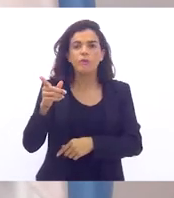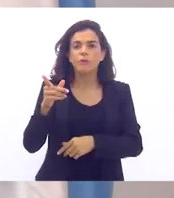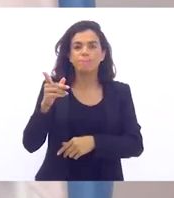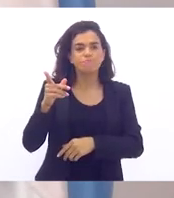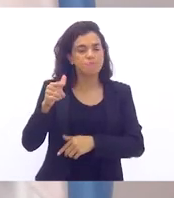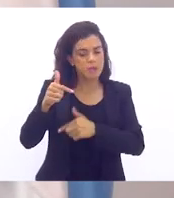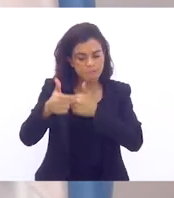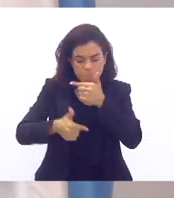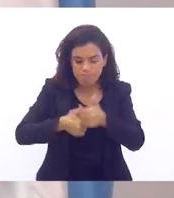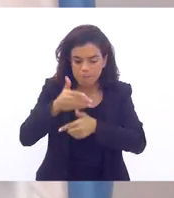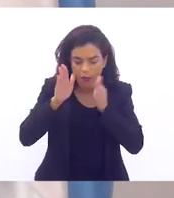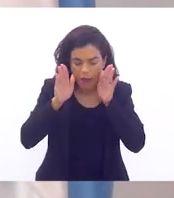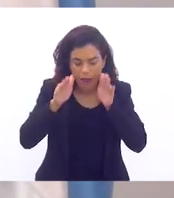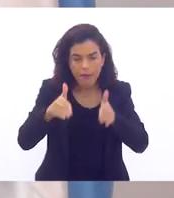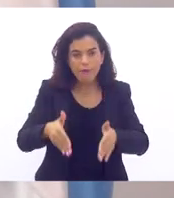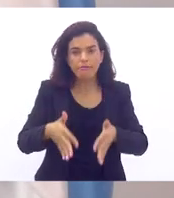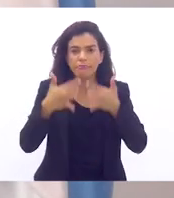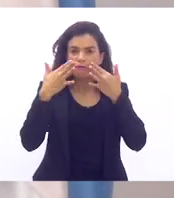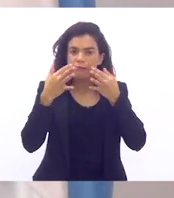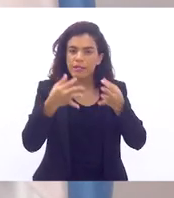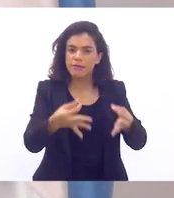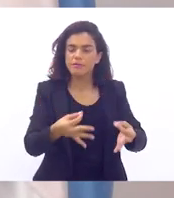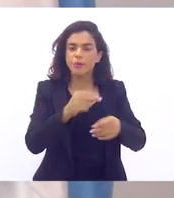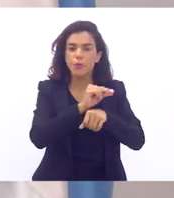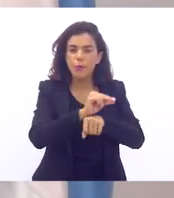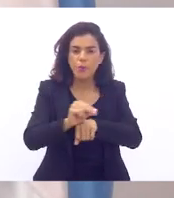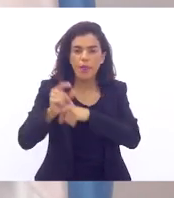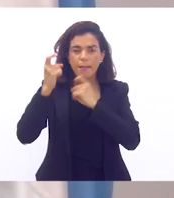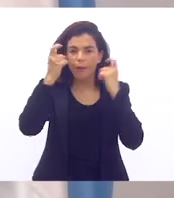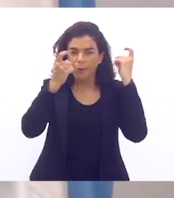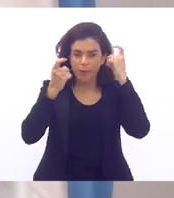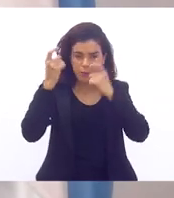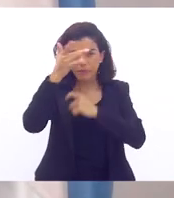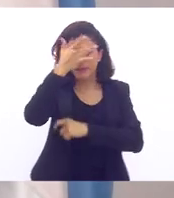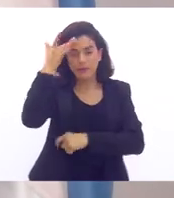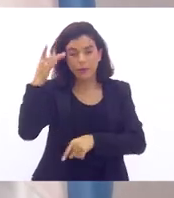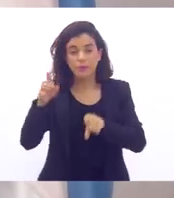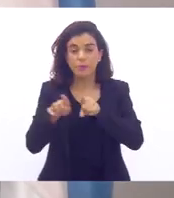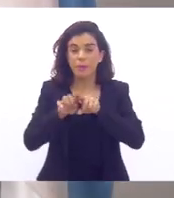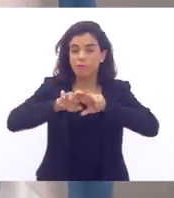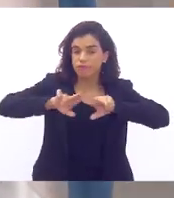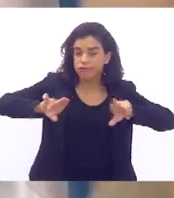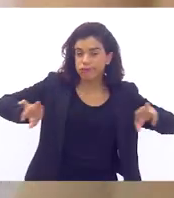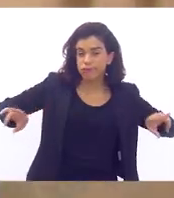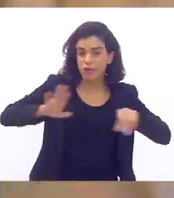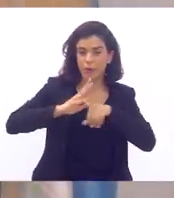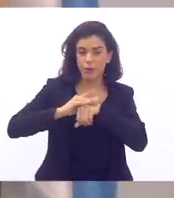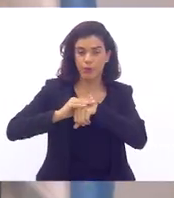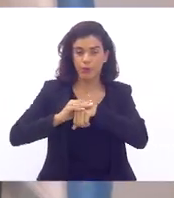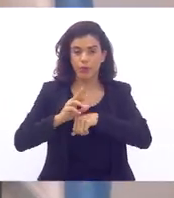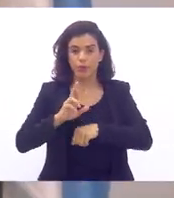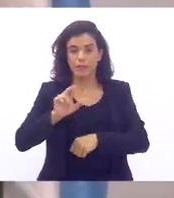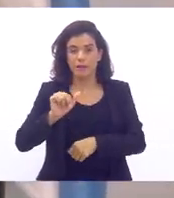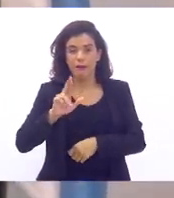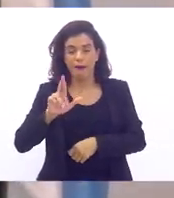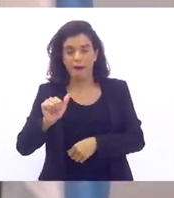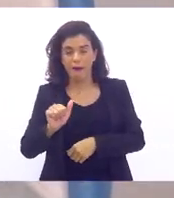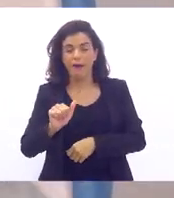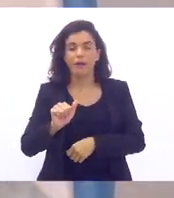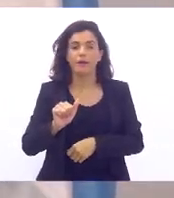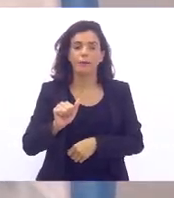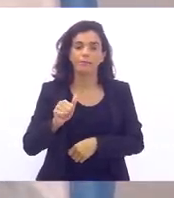vocacionado a atenção com as pessoas com cuidado com as pessoas a outras doenças raras também o mandato muito produtivo Então